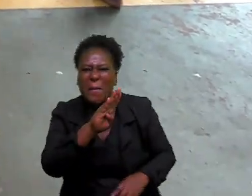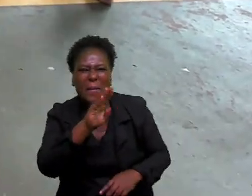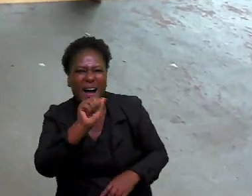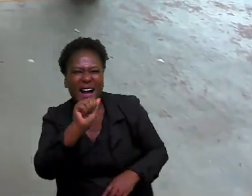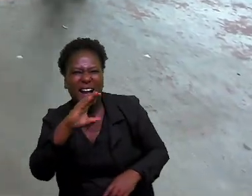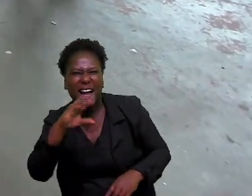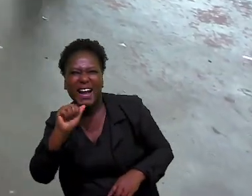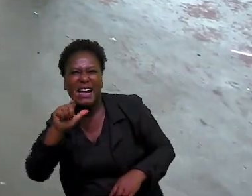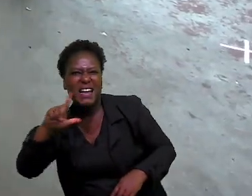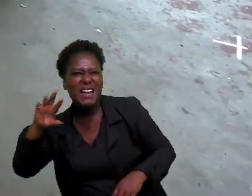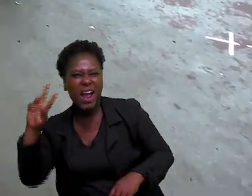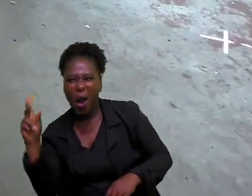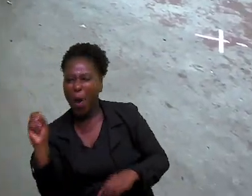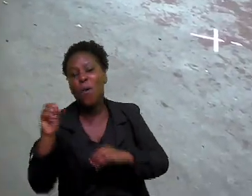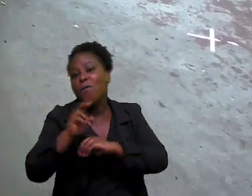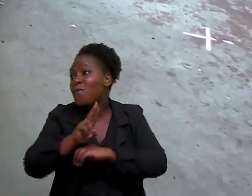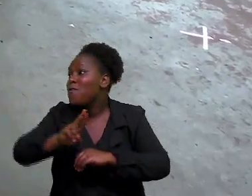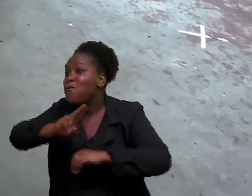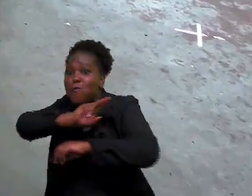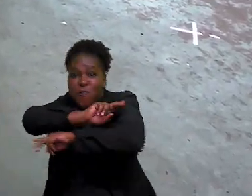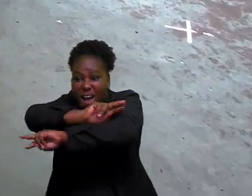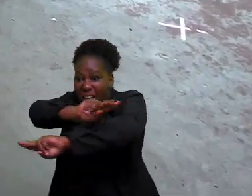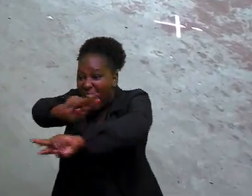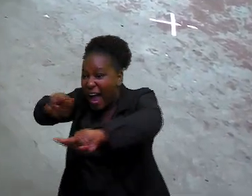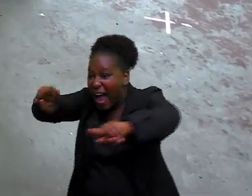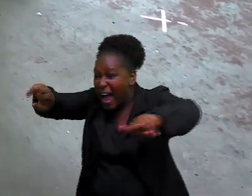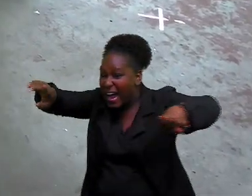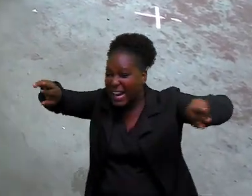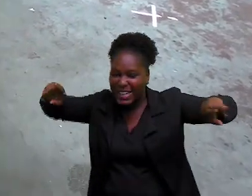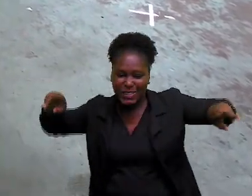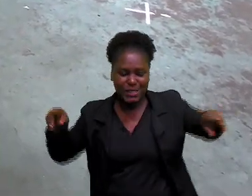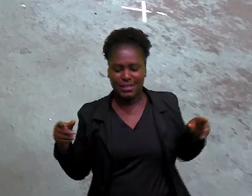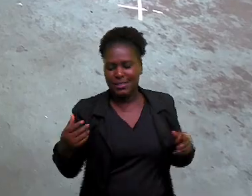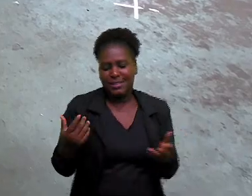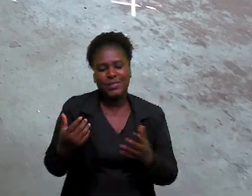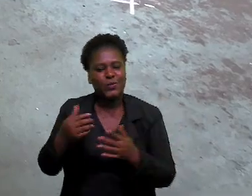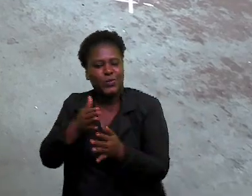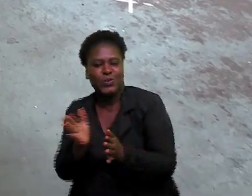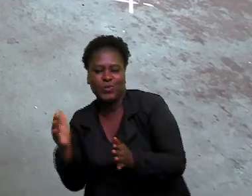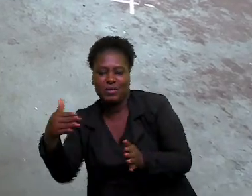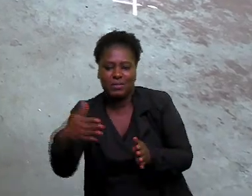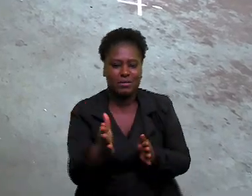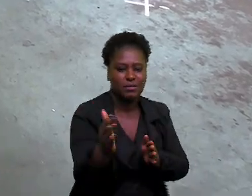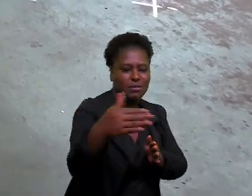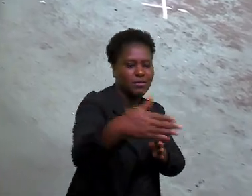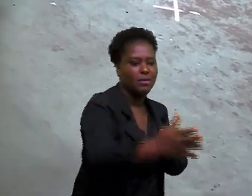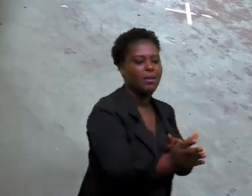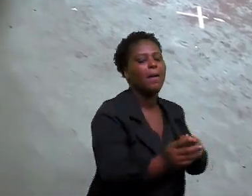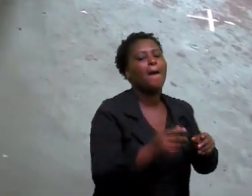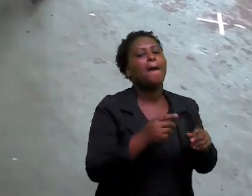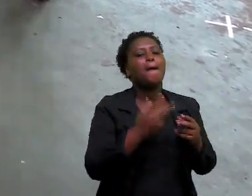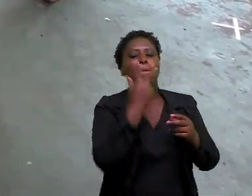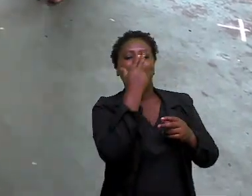anchova cantando. Até o salmão vem para o salão. E olhem quem vem soprar.